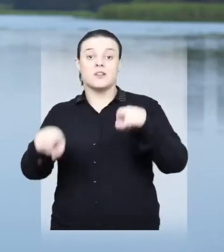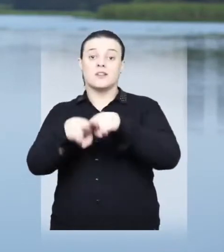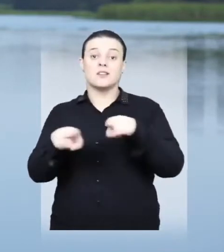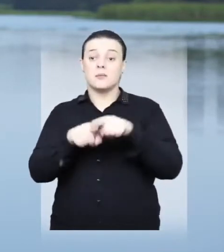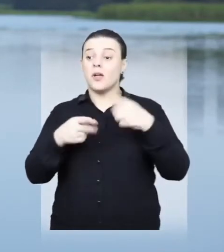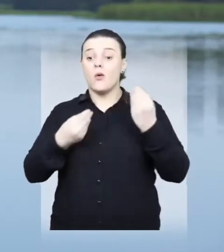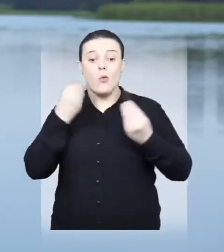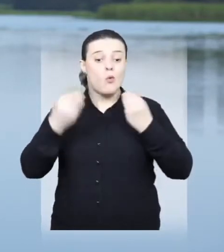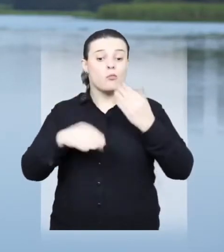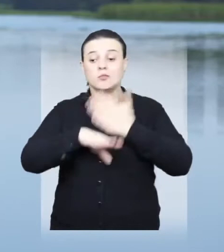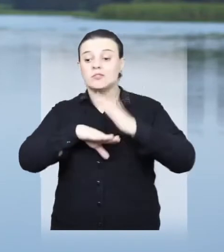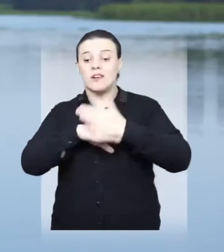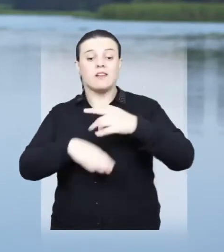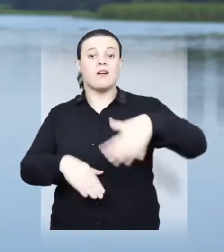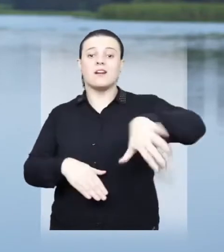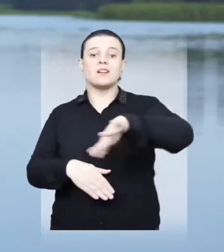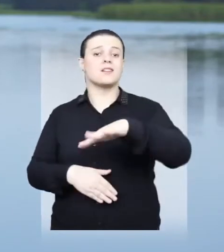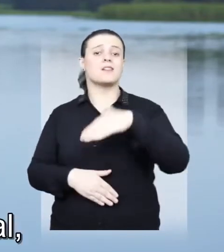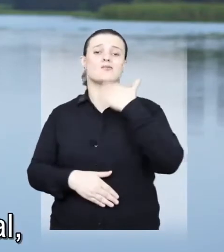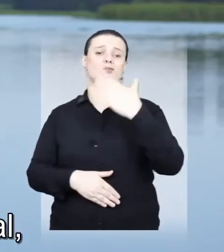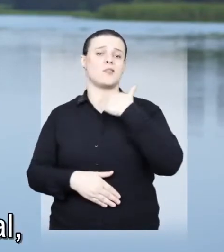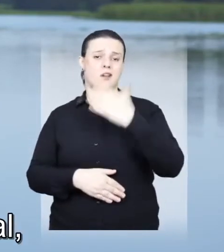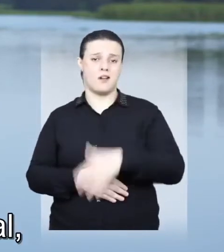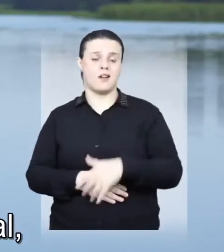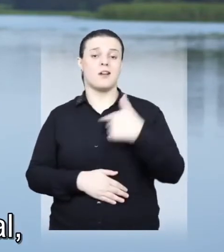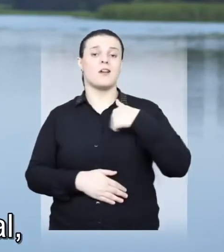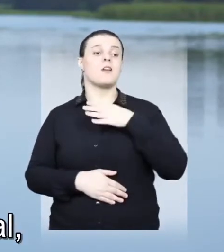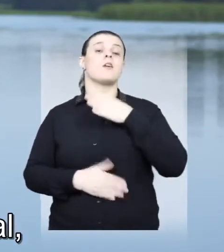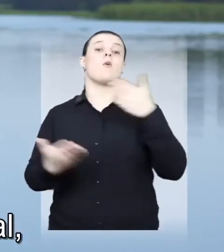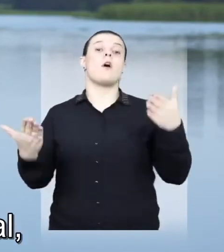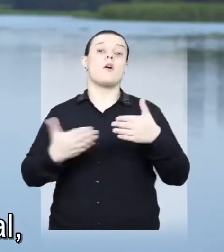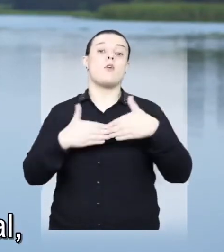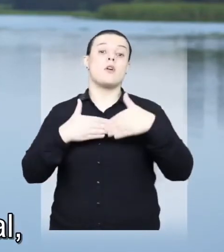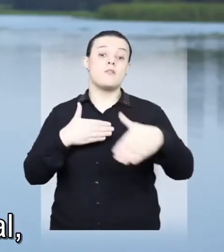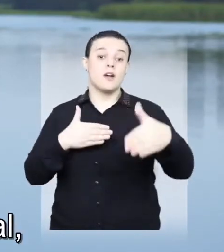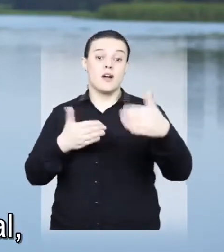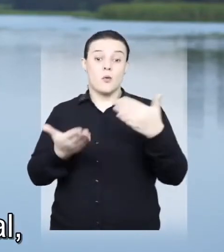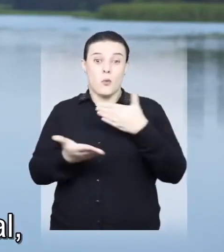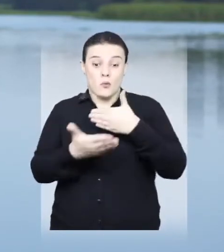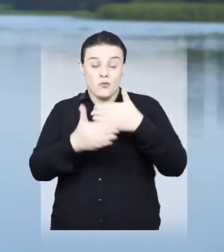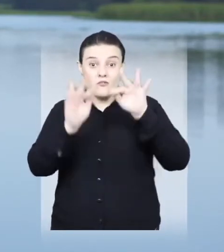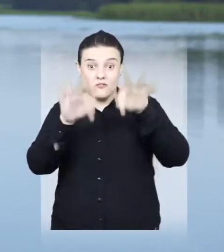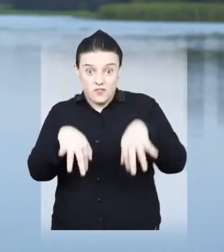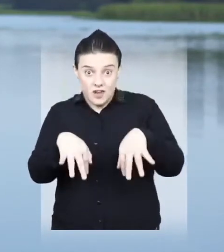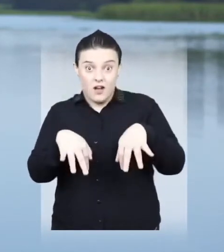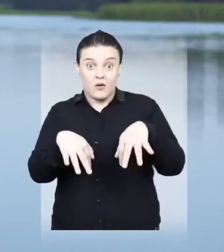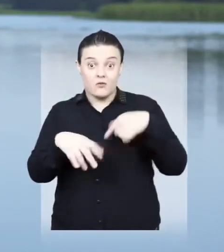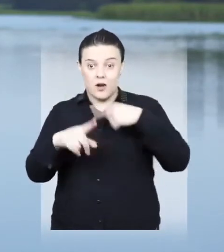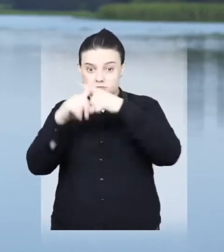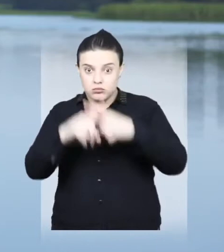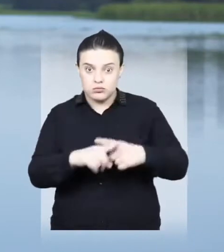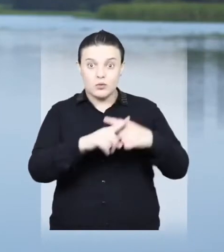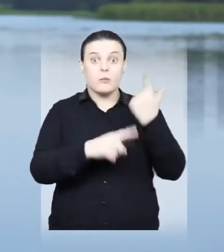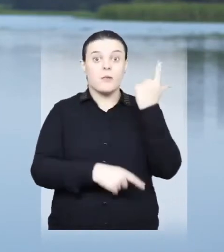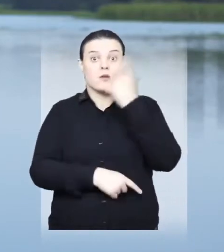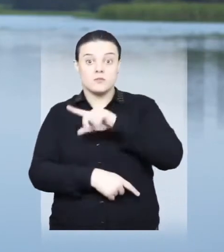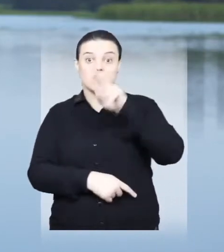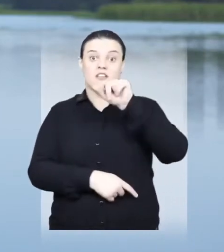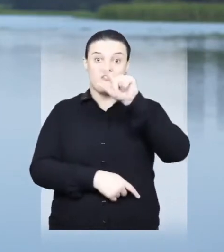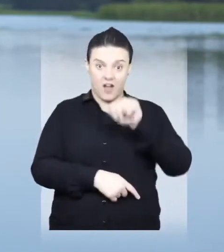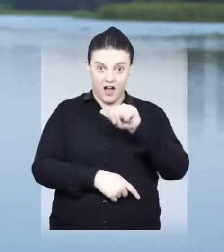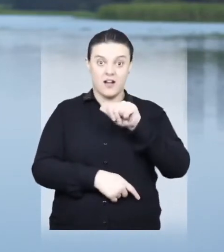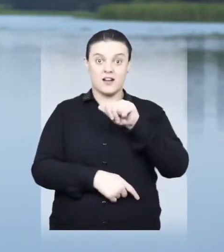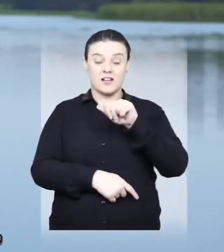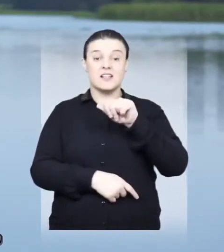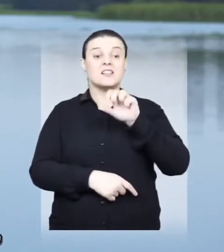não ter umas condições de treino mesmo. Porque estou indo para a reta final, para o mata-mata, para buscar